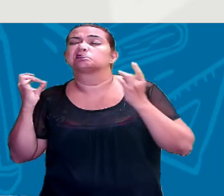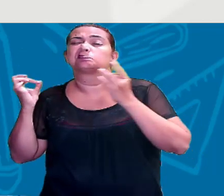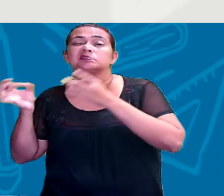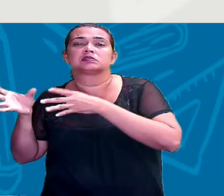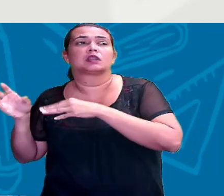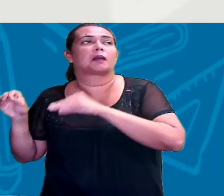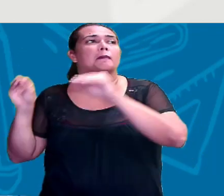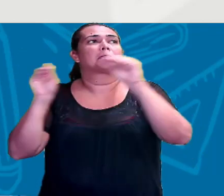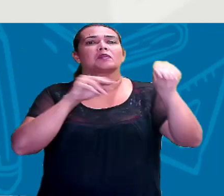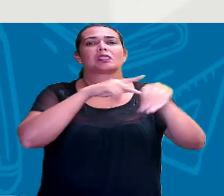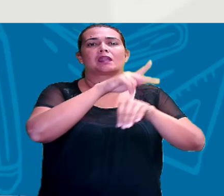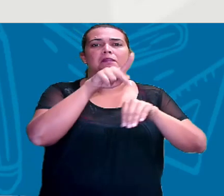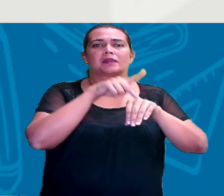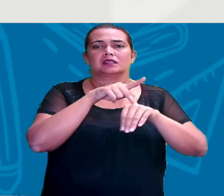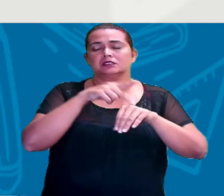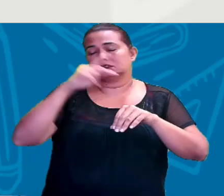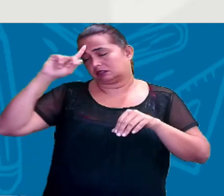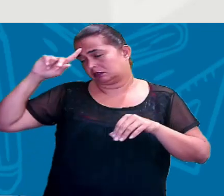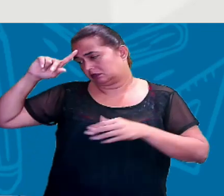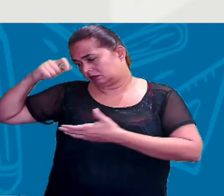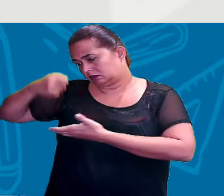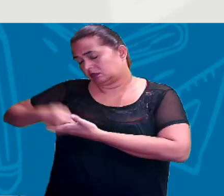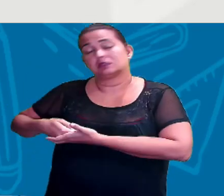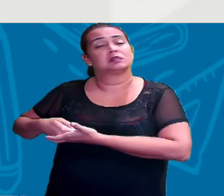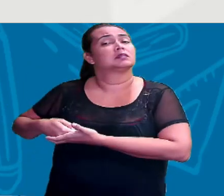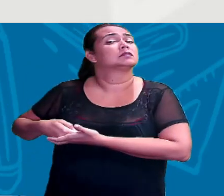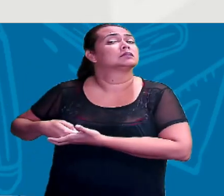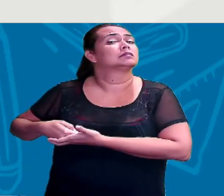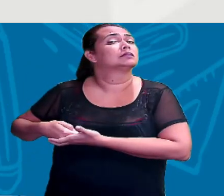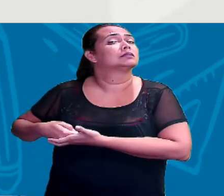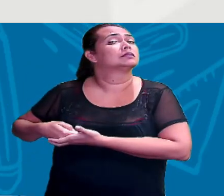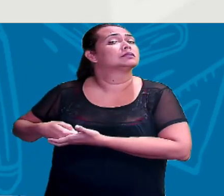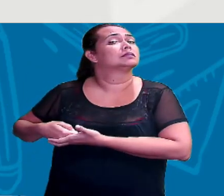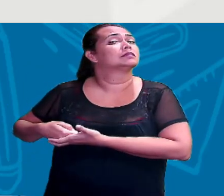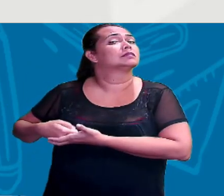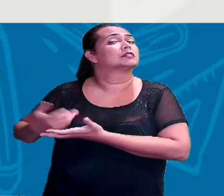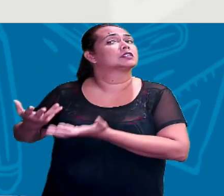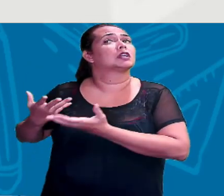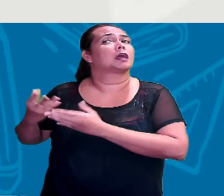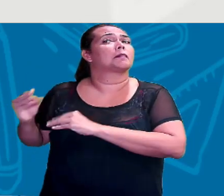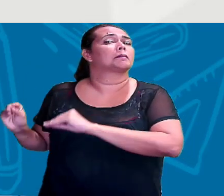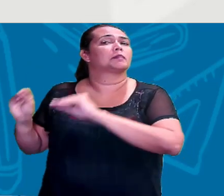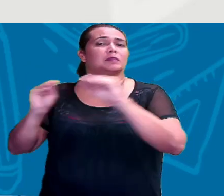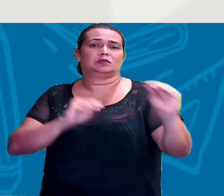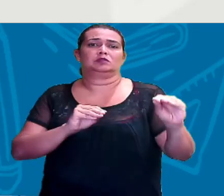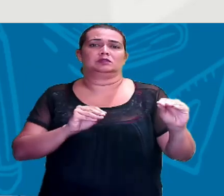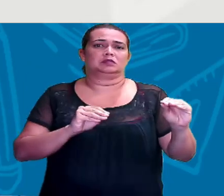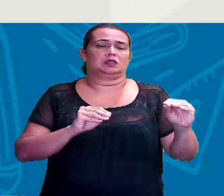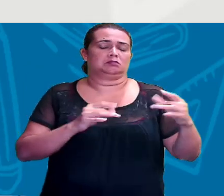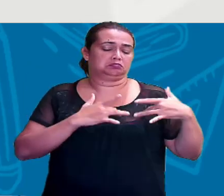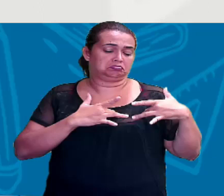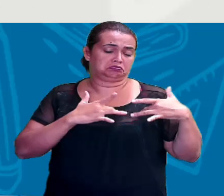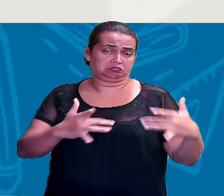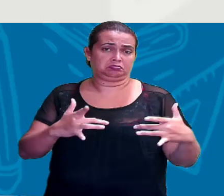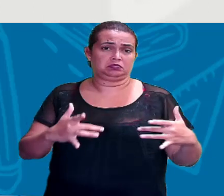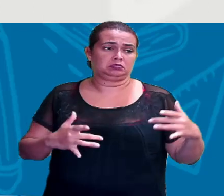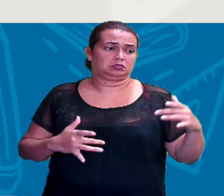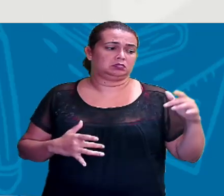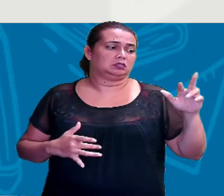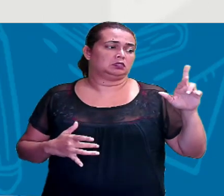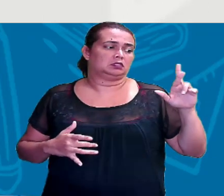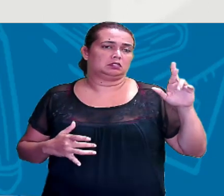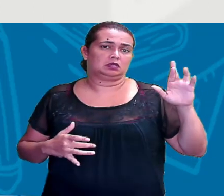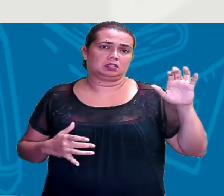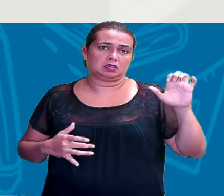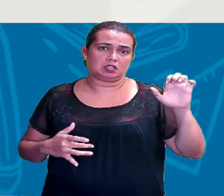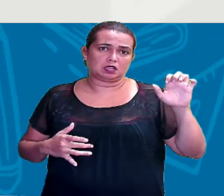ter mais condições de vida, mas é uma decisão dele de sair e morar em outro país, então ele vai voluntariamente. Já o